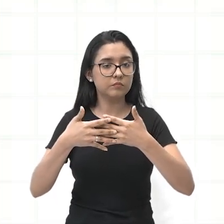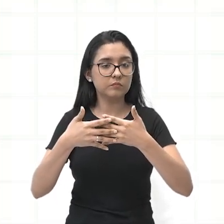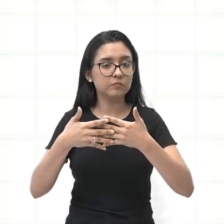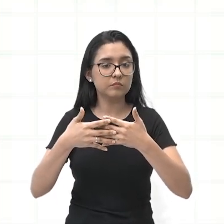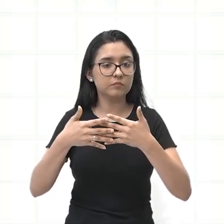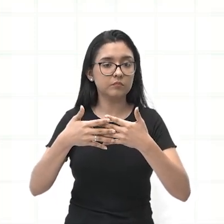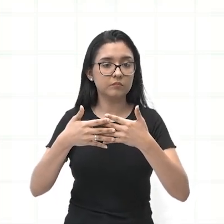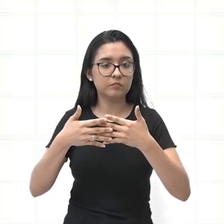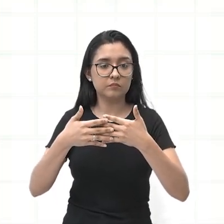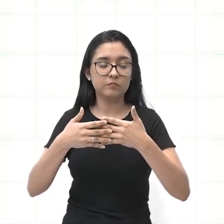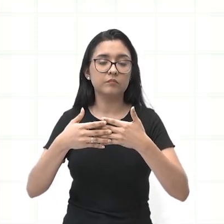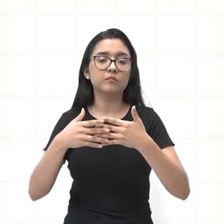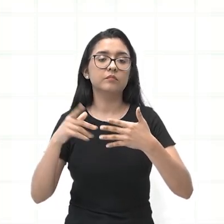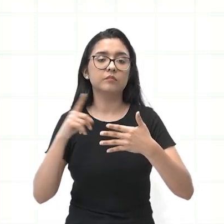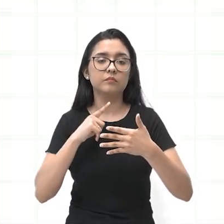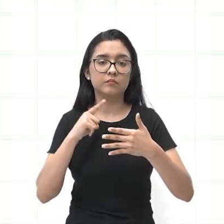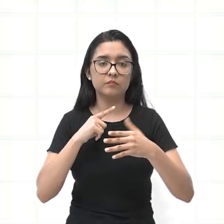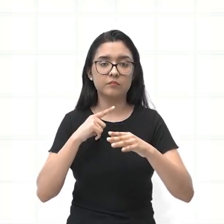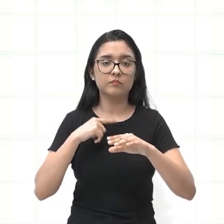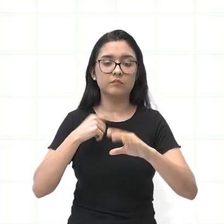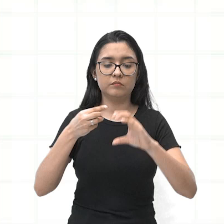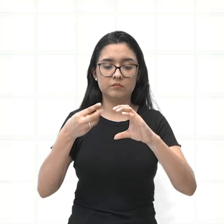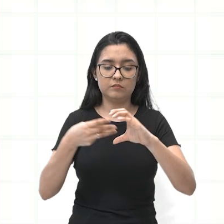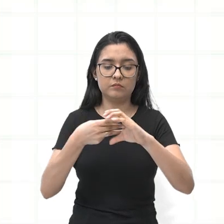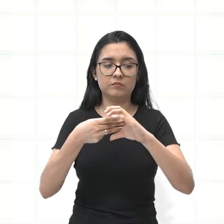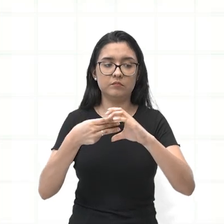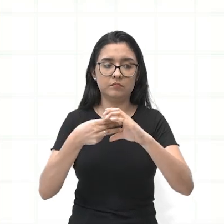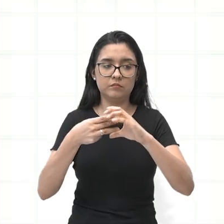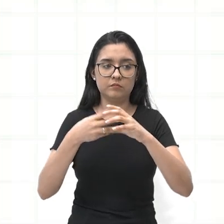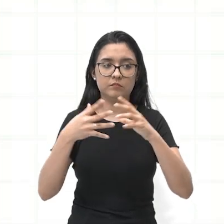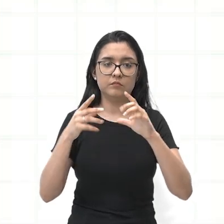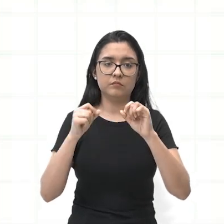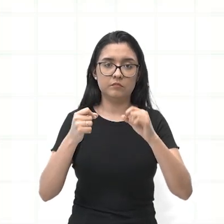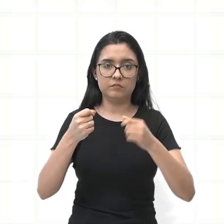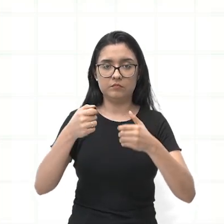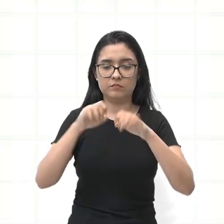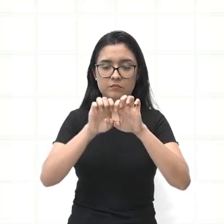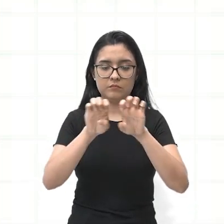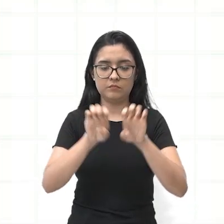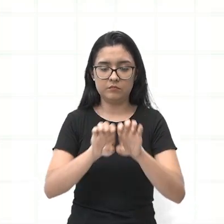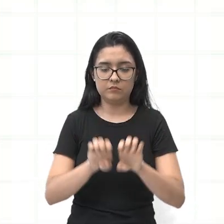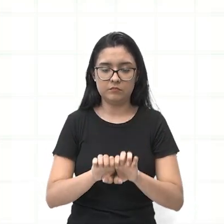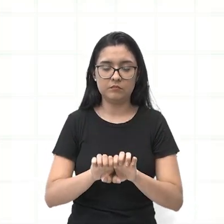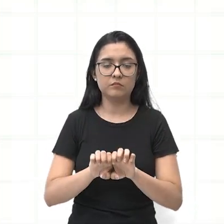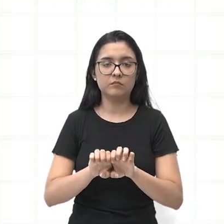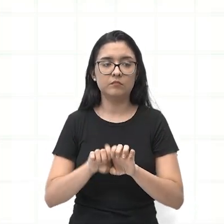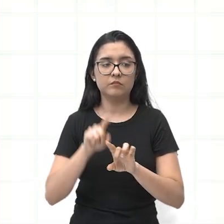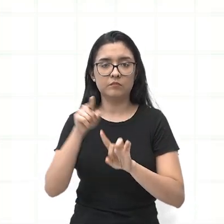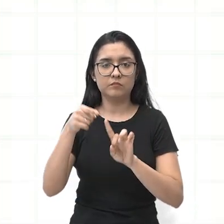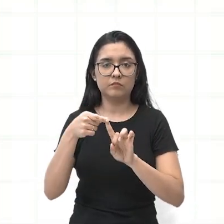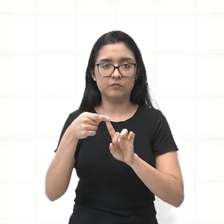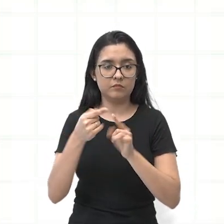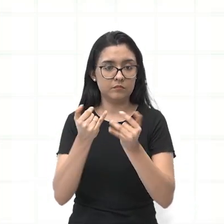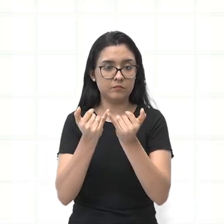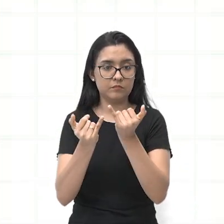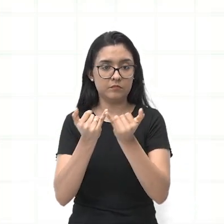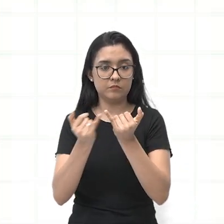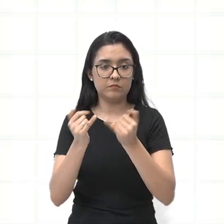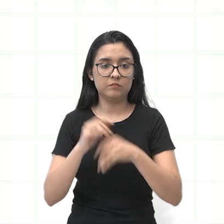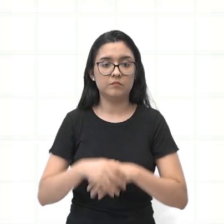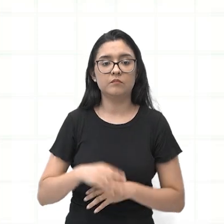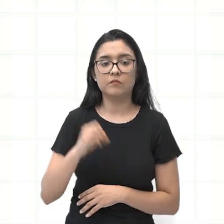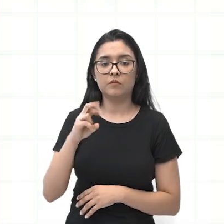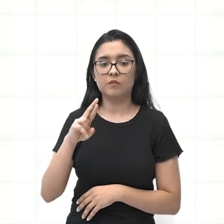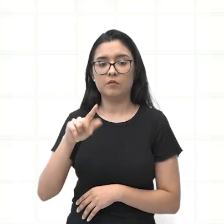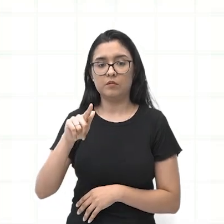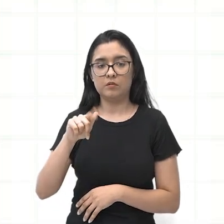que apresentam estrutura e funções semelhantes, certo? E o órgão vai ser um conjunto